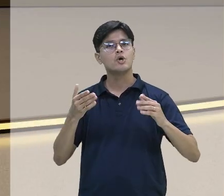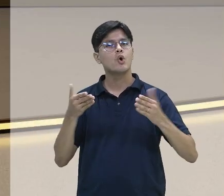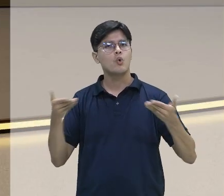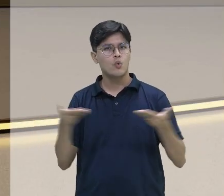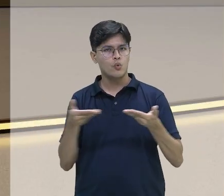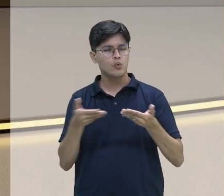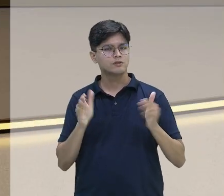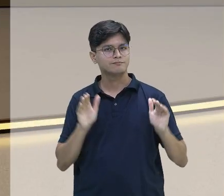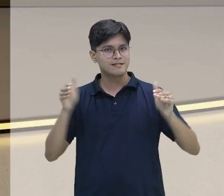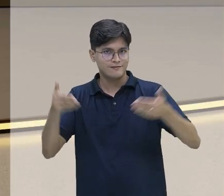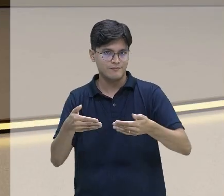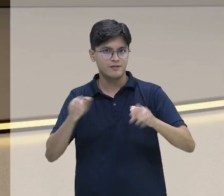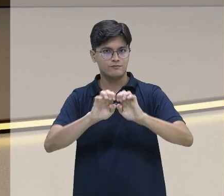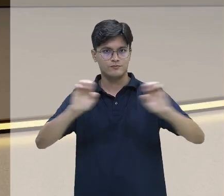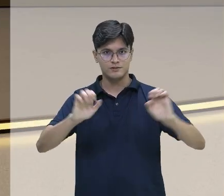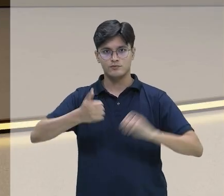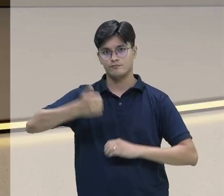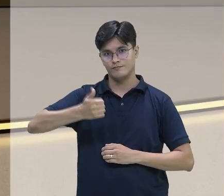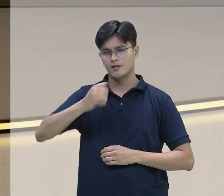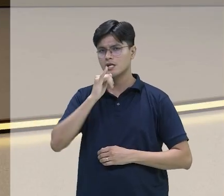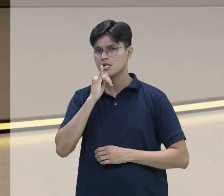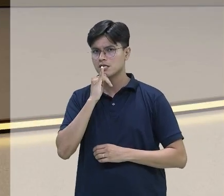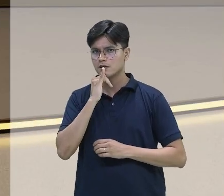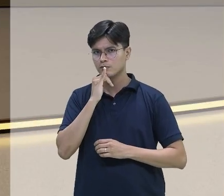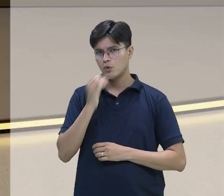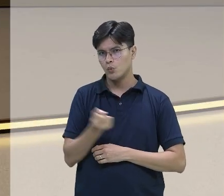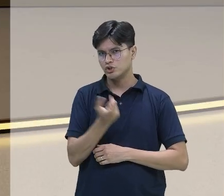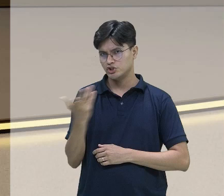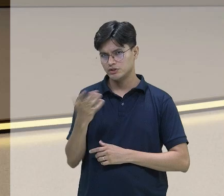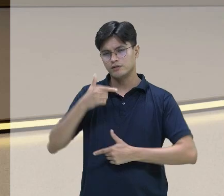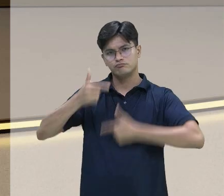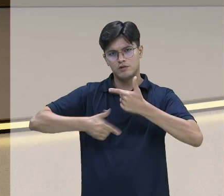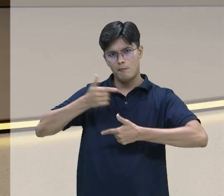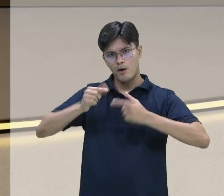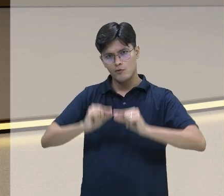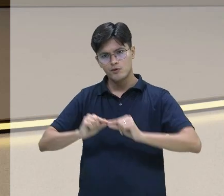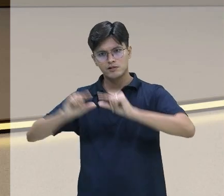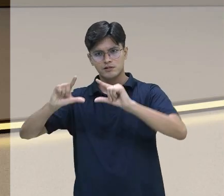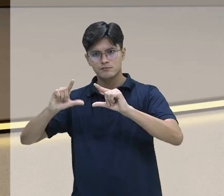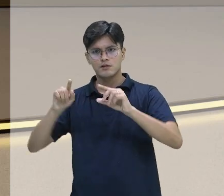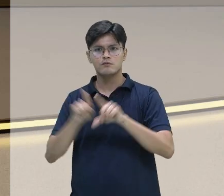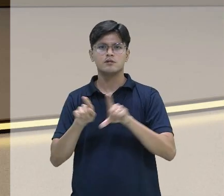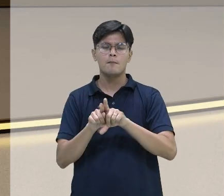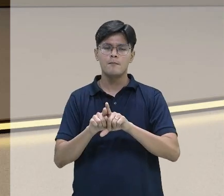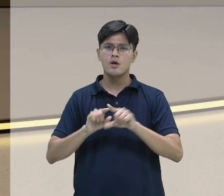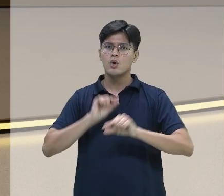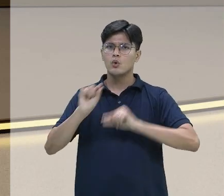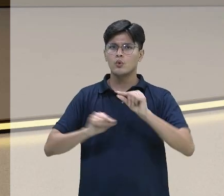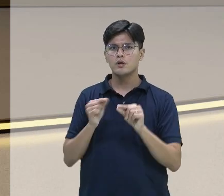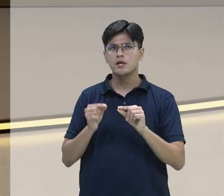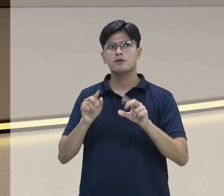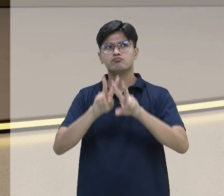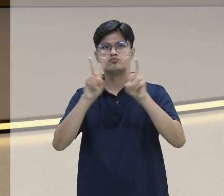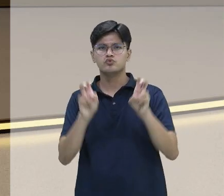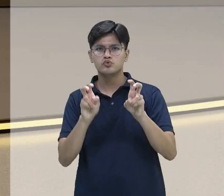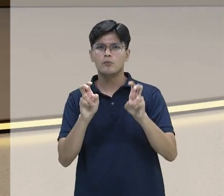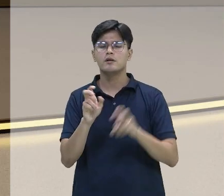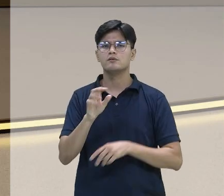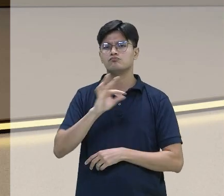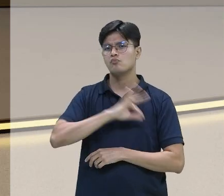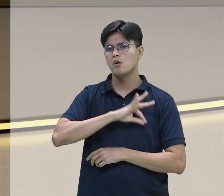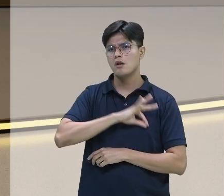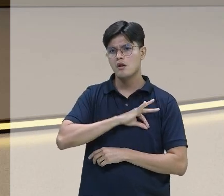bom? Como o crescimento do número de empregos em uma atividade, ou até mesmo a renda das pessoas ao longo de um